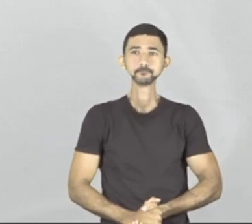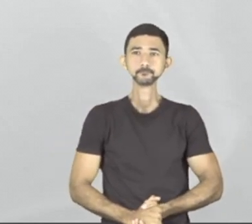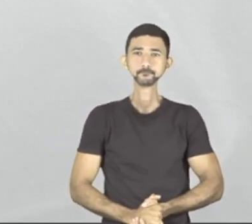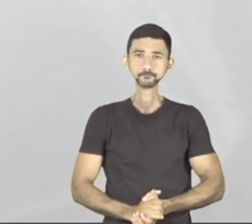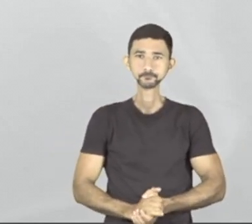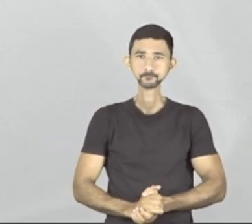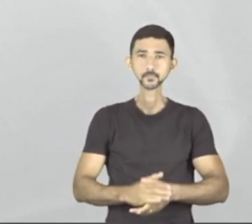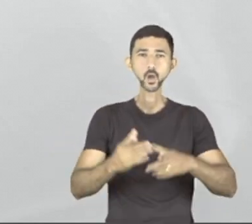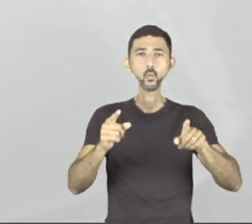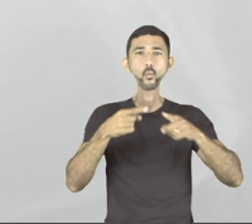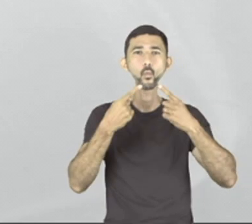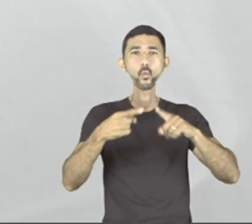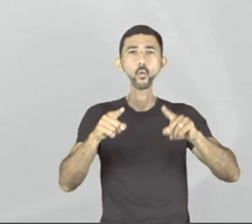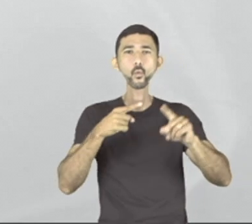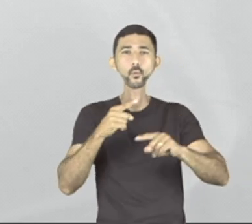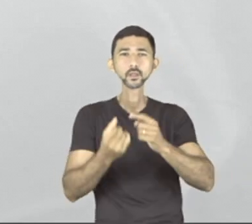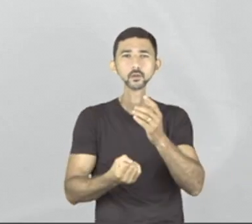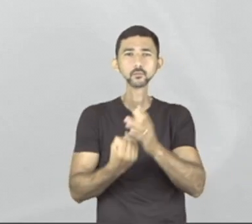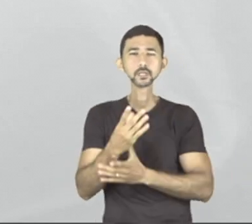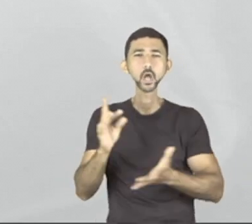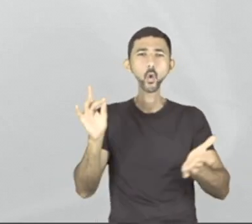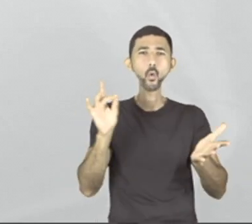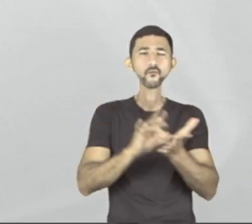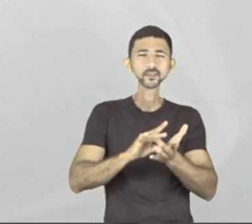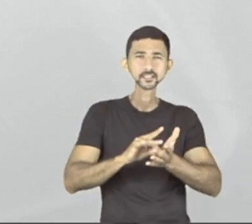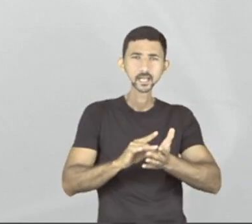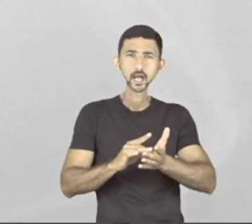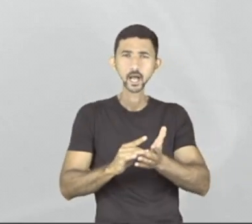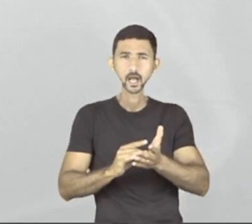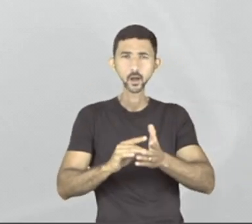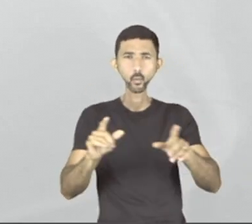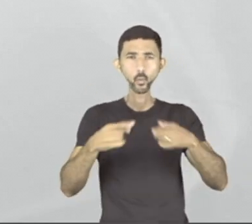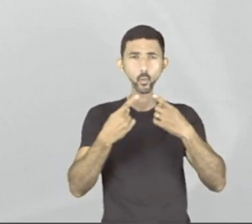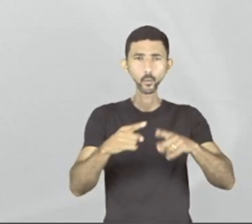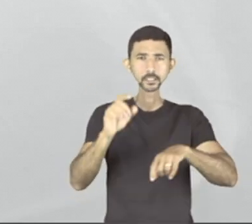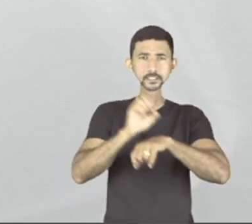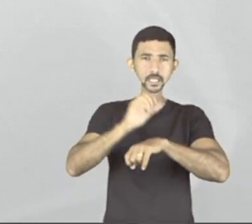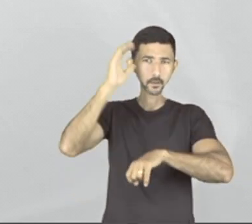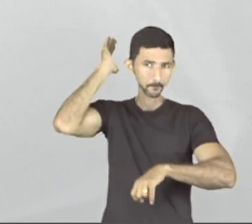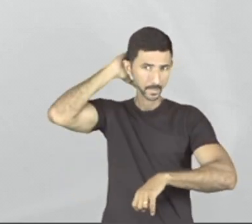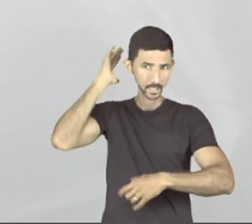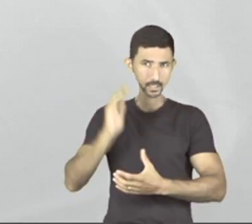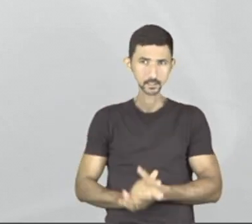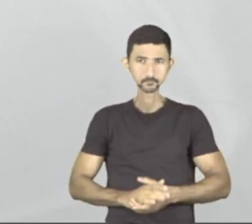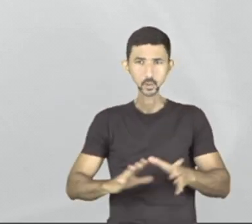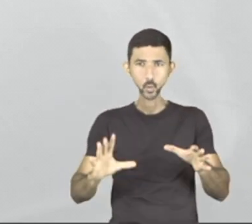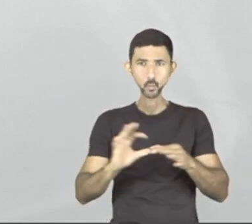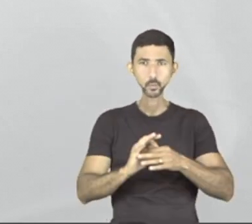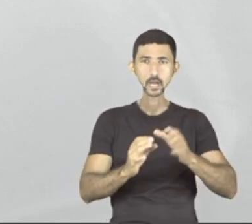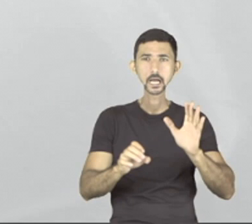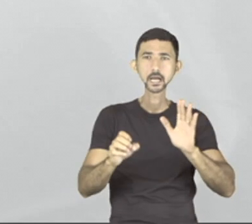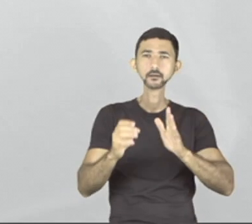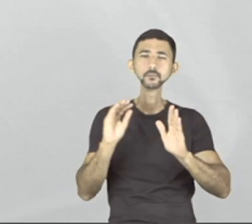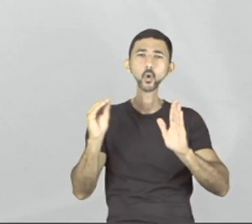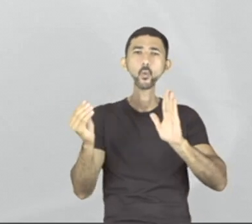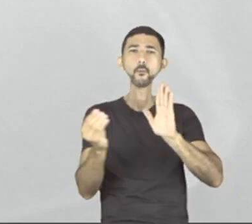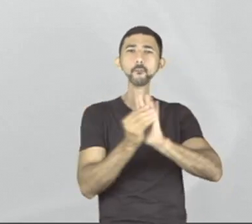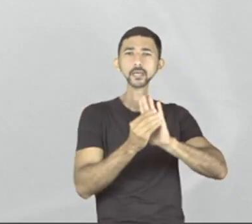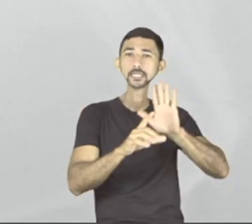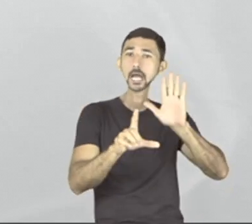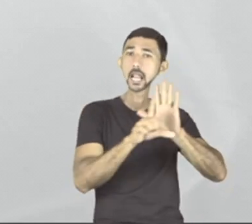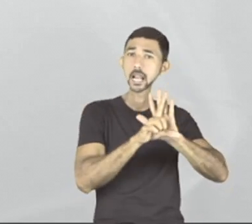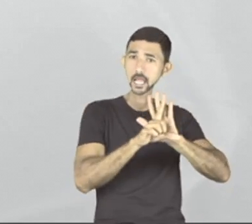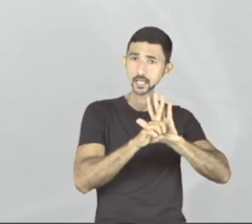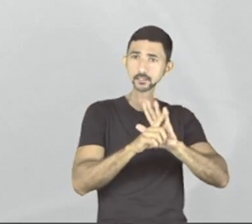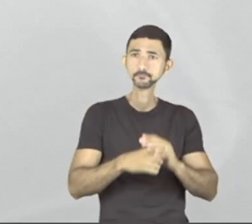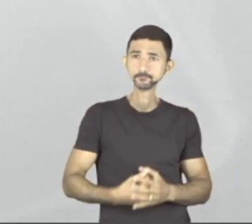este referido hino só se tornou oficial, né, como o hino do estado do Pará, através de uma emenda constitucional, ou seja, uma lei